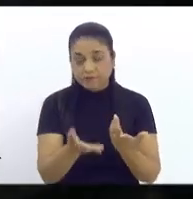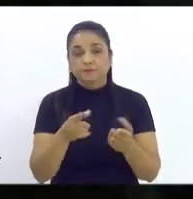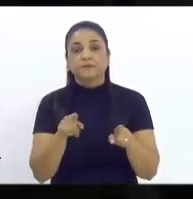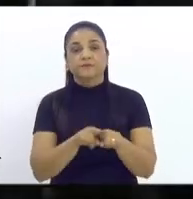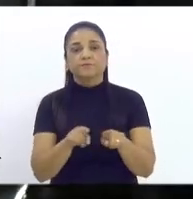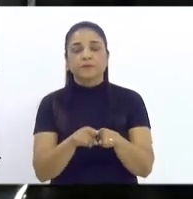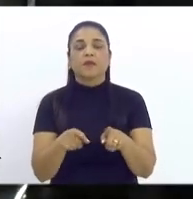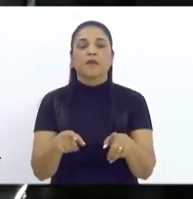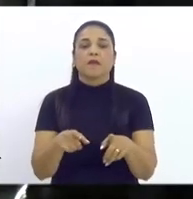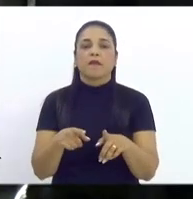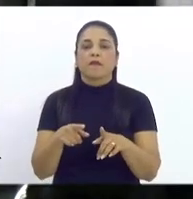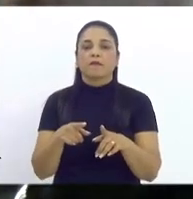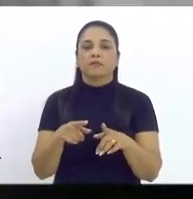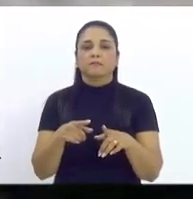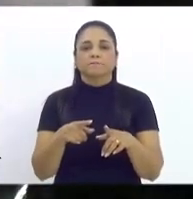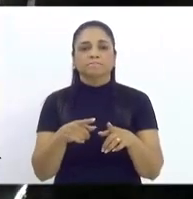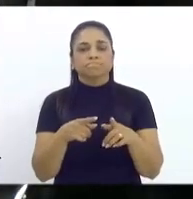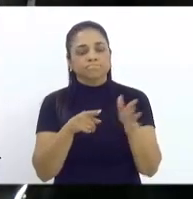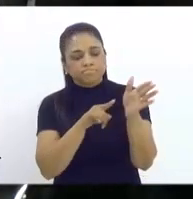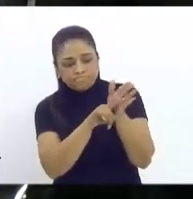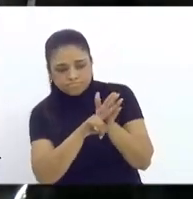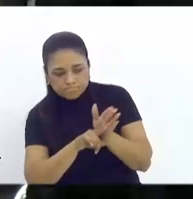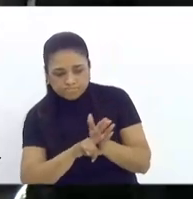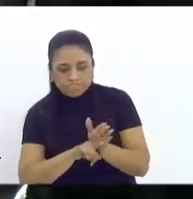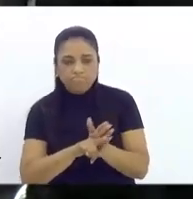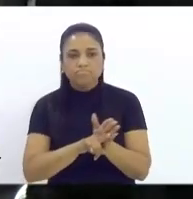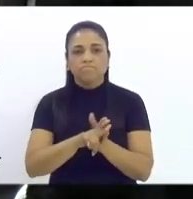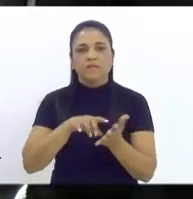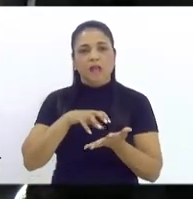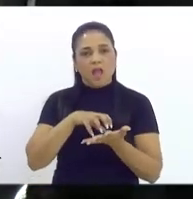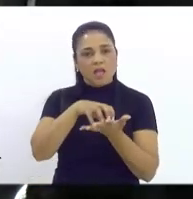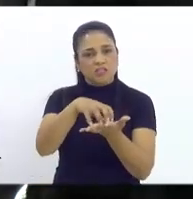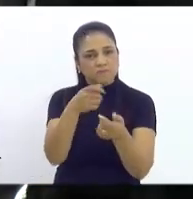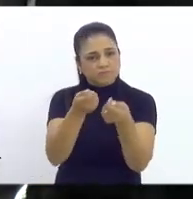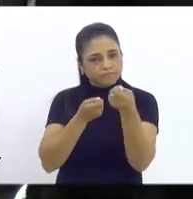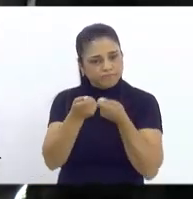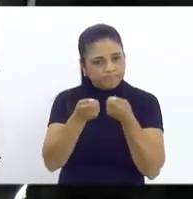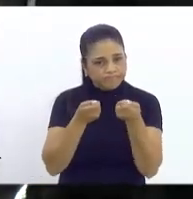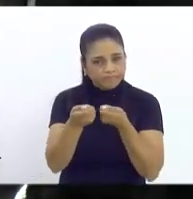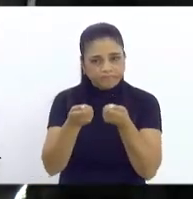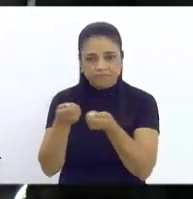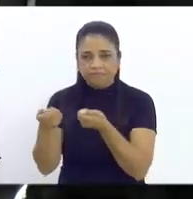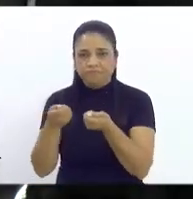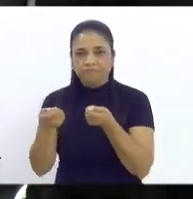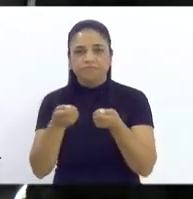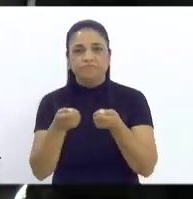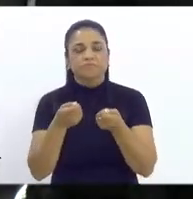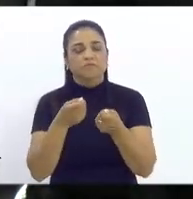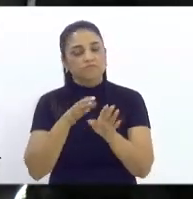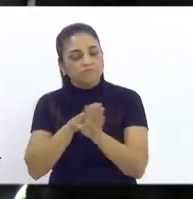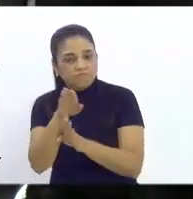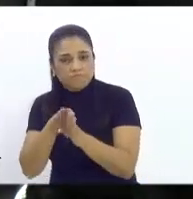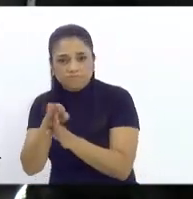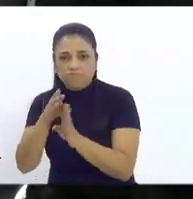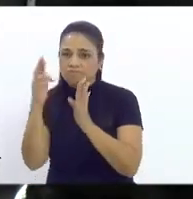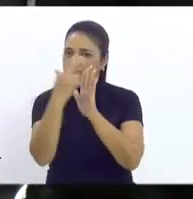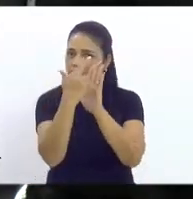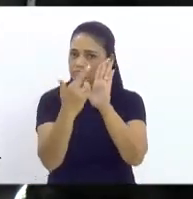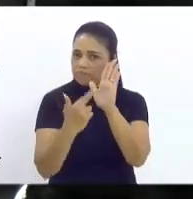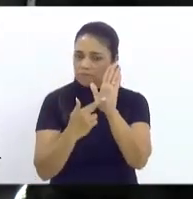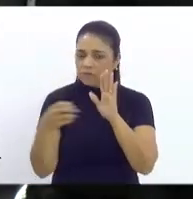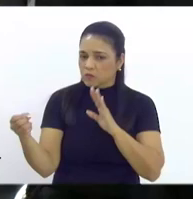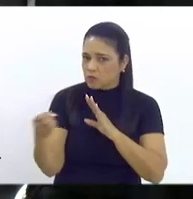Fizemos aí uma revisão, a agência reguladora ela fez umas instruções normativas novas que